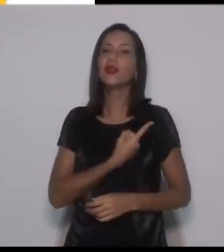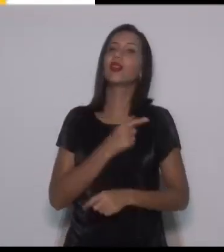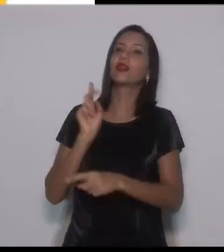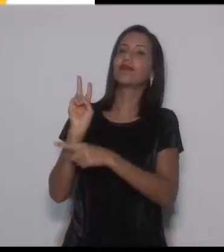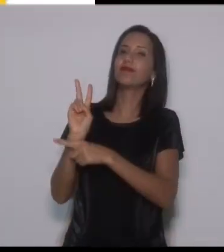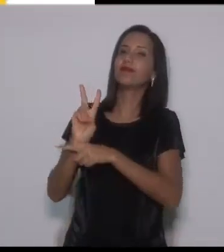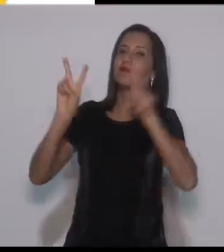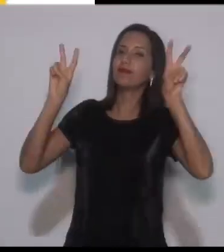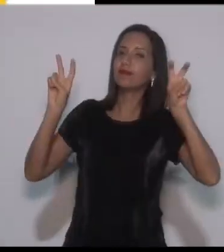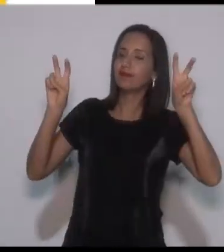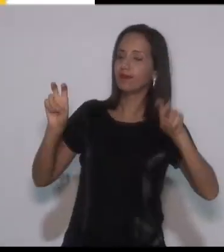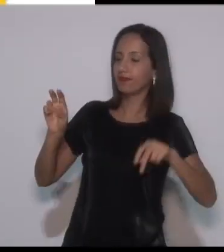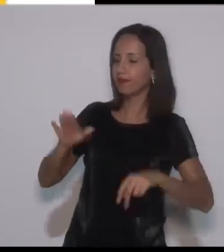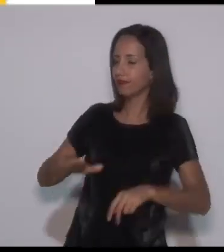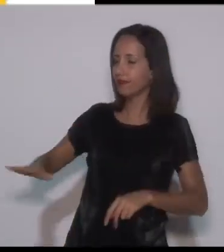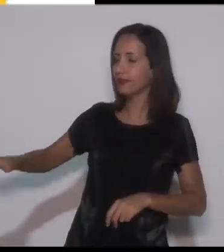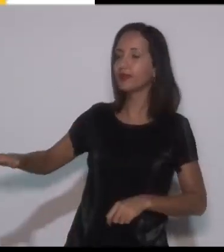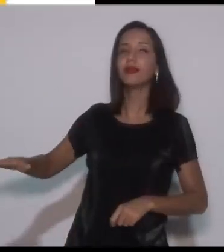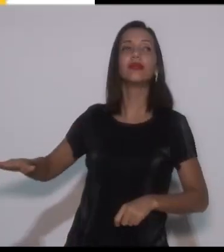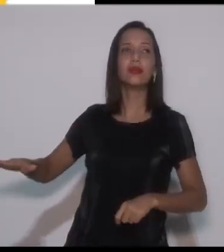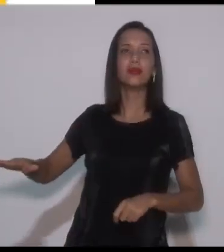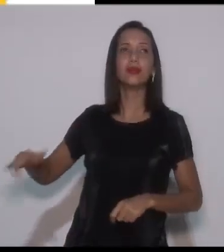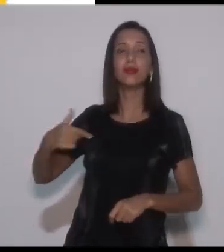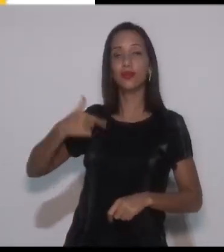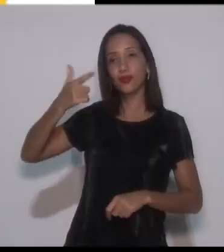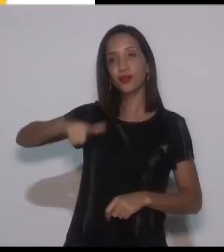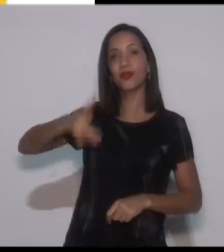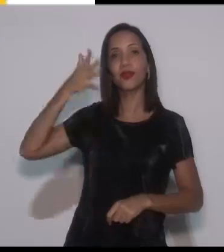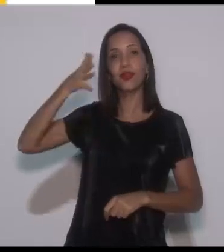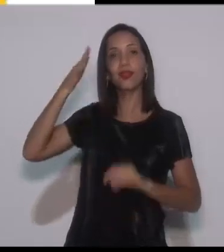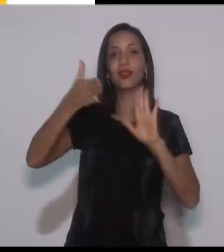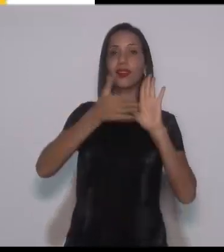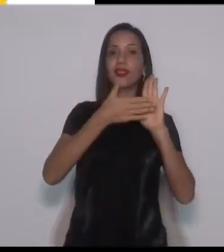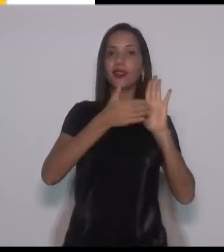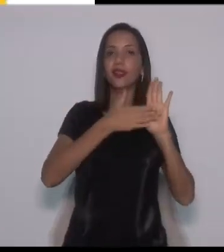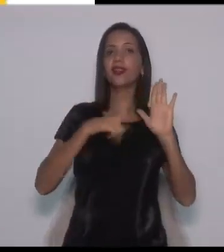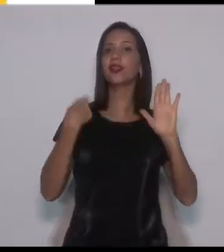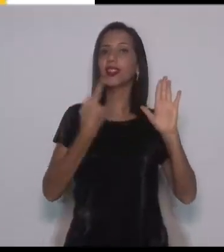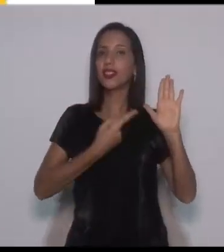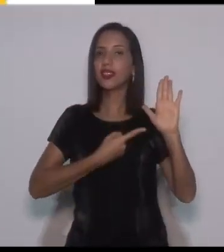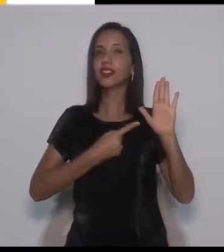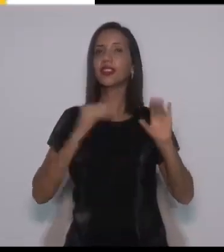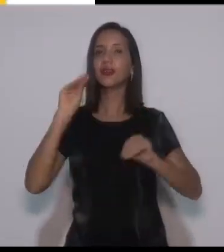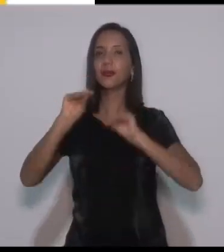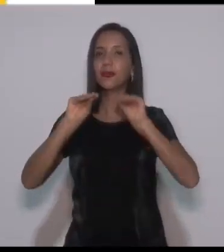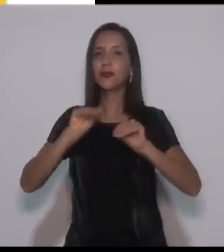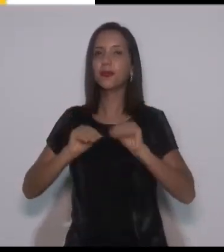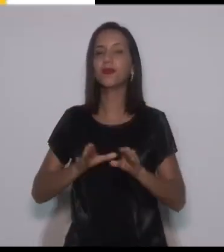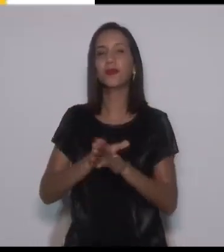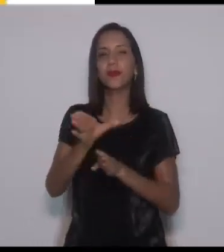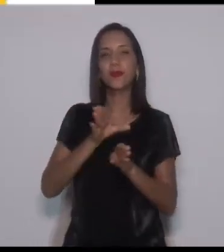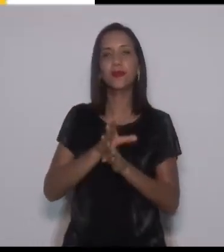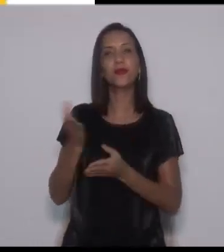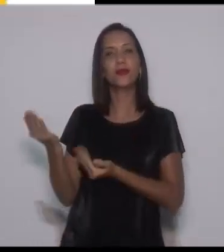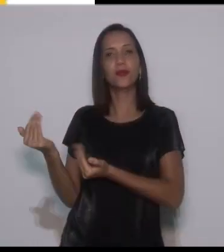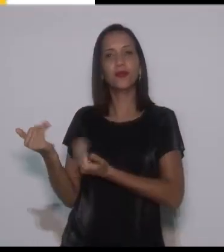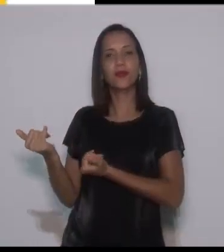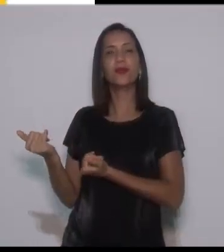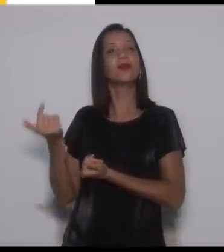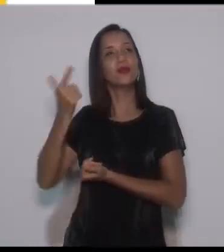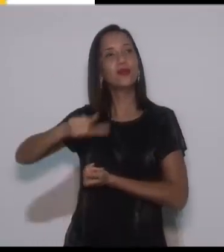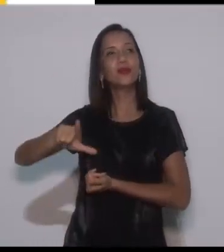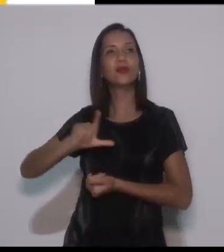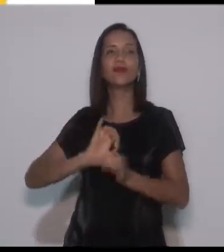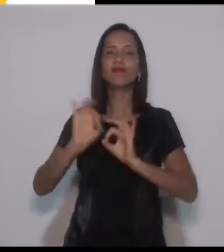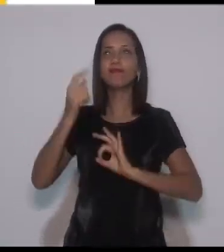infância, e aqui eu vou retomar a minha fala, que eu fiz uma proposta para a gente colocar em Vinhedo um Conselho da Juventude, mas eu refiz